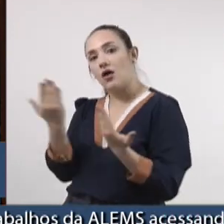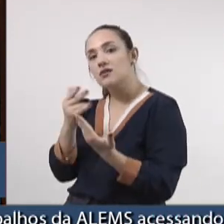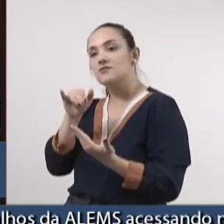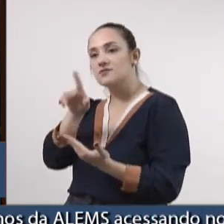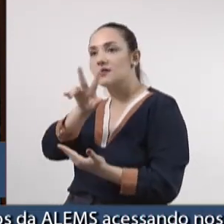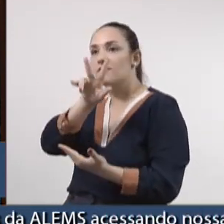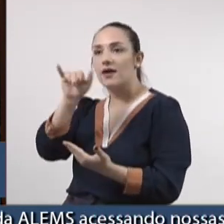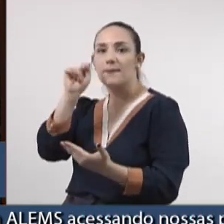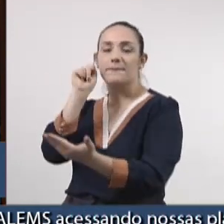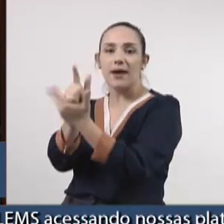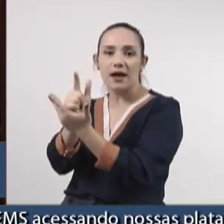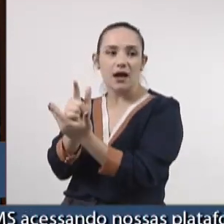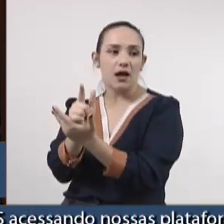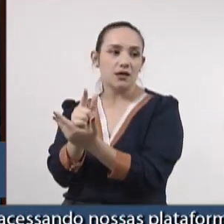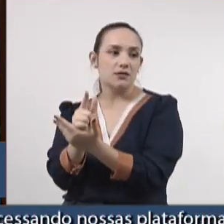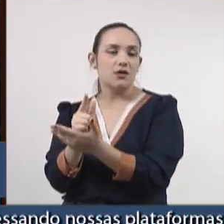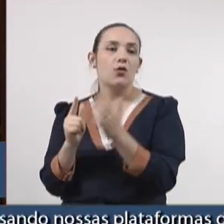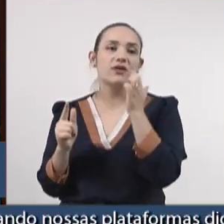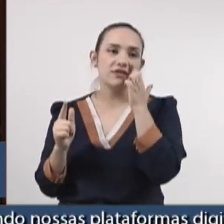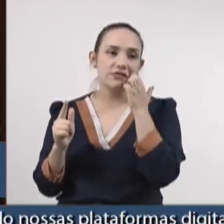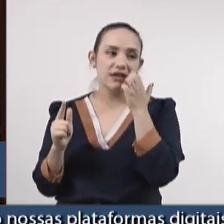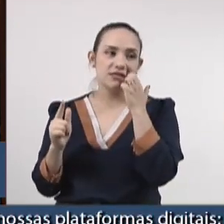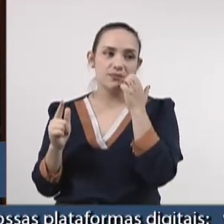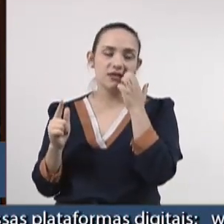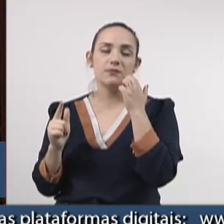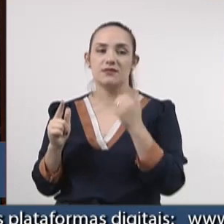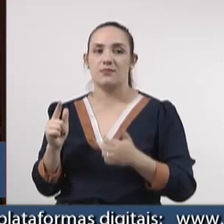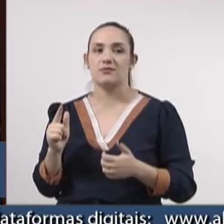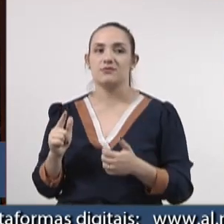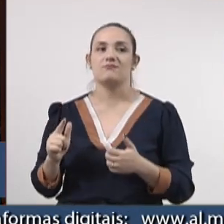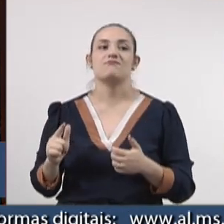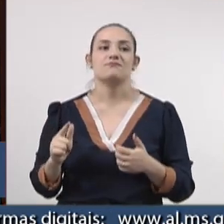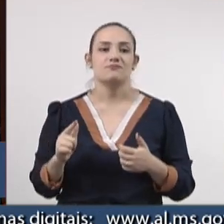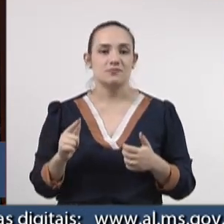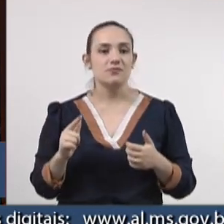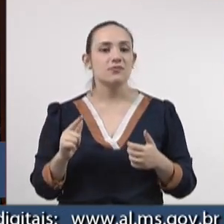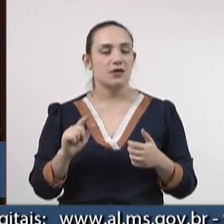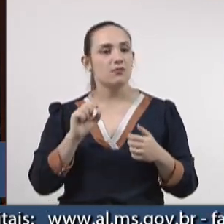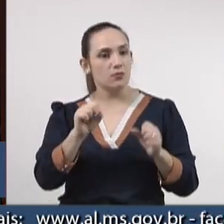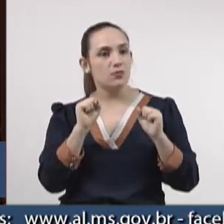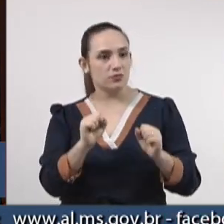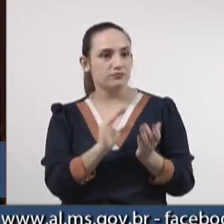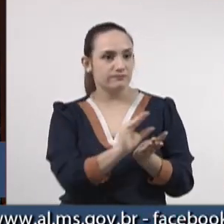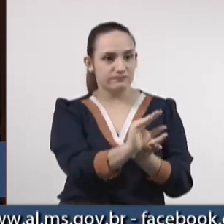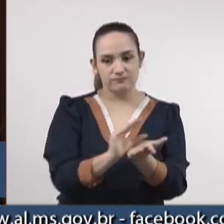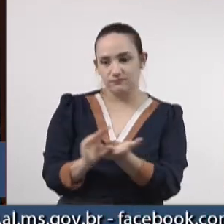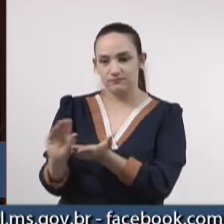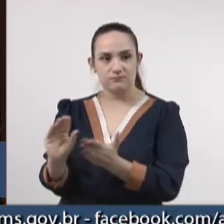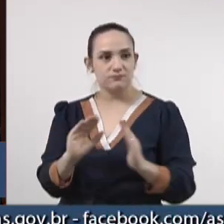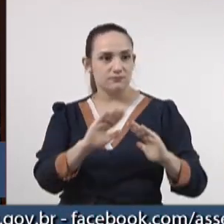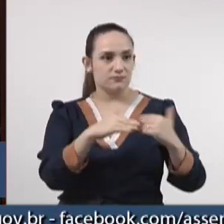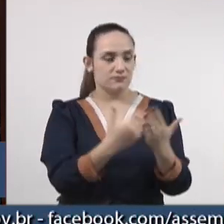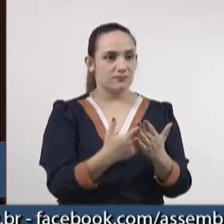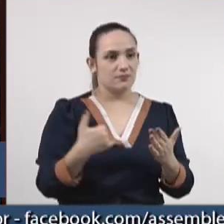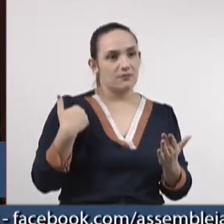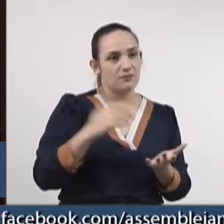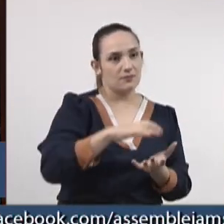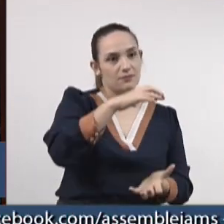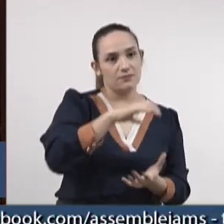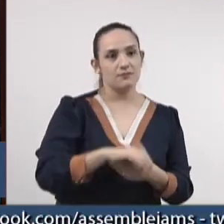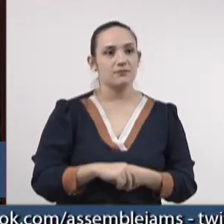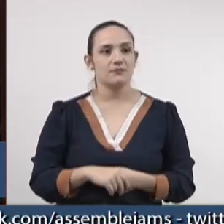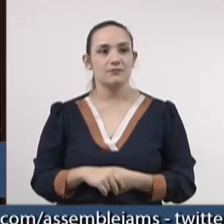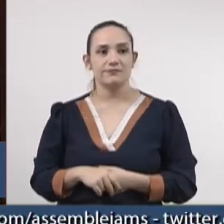Ou irá pagar em decorrência dessa doação então eu venho aqui divulgar e pedir